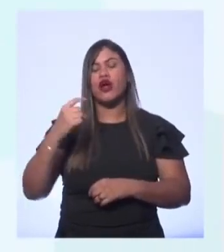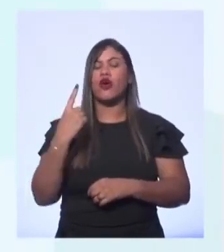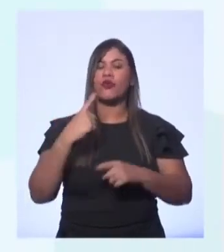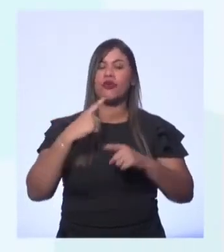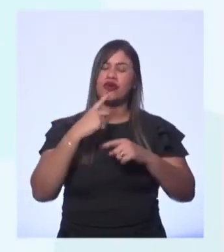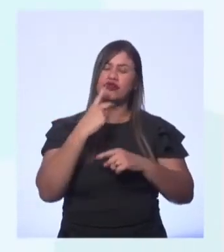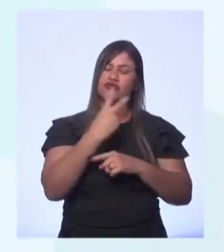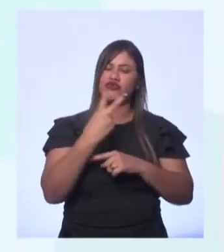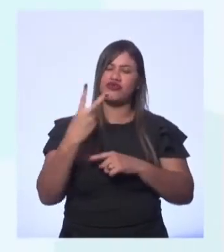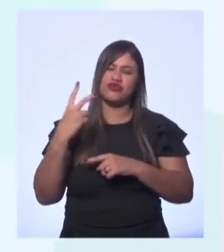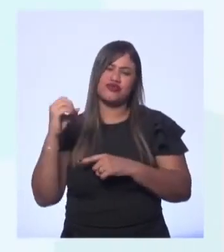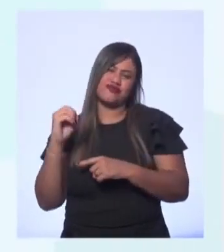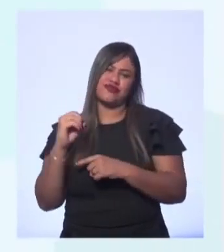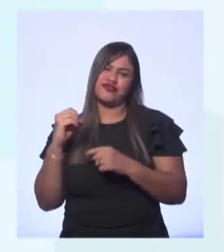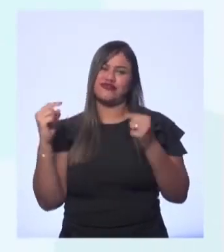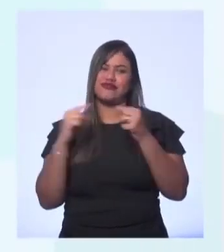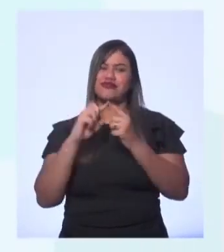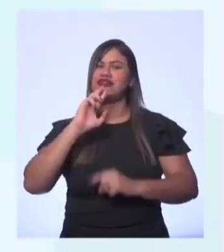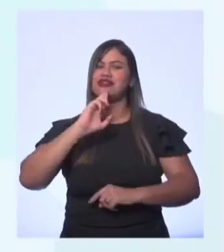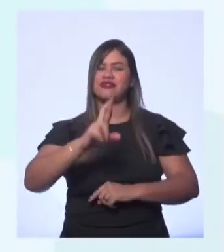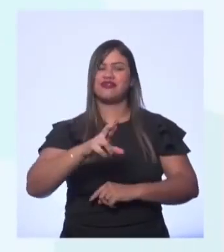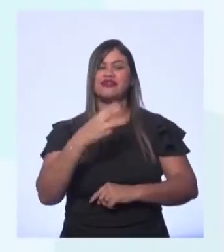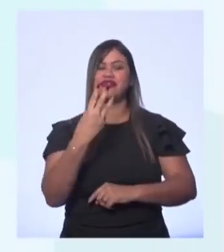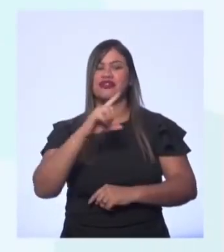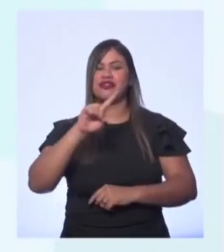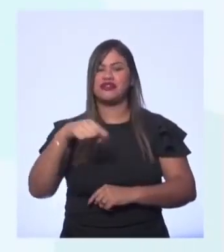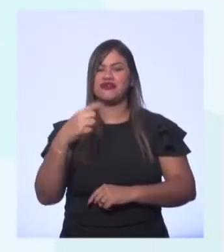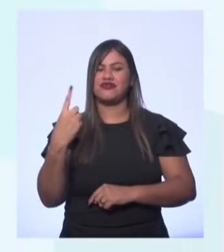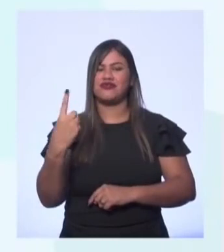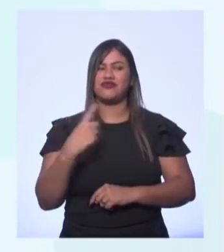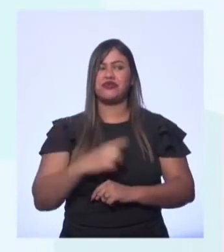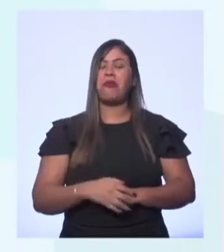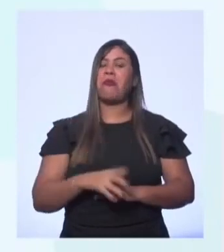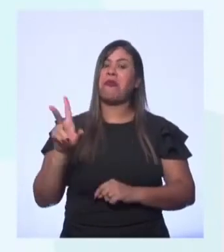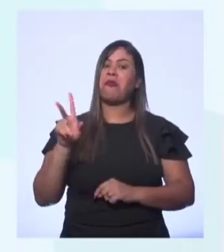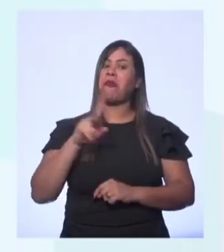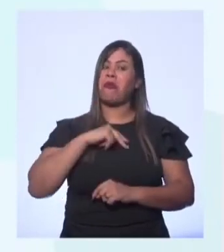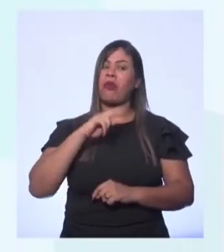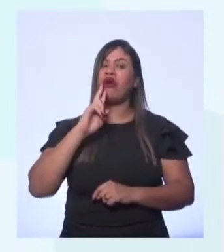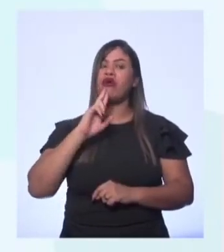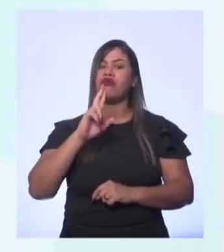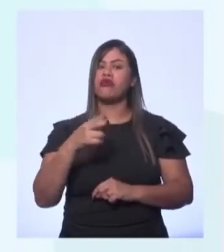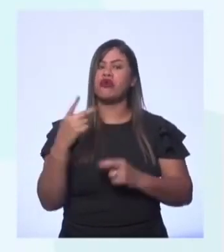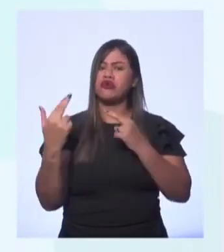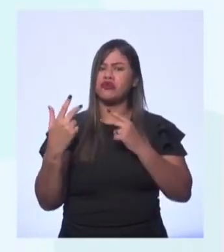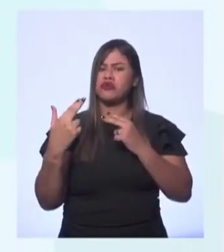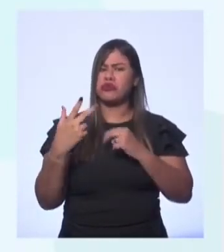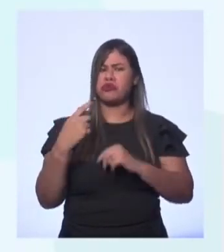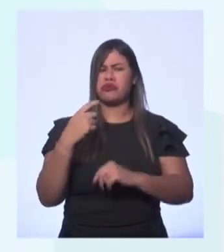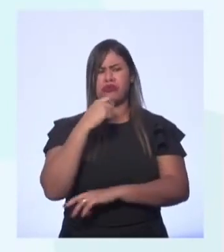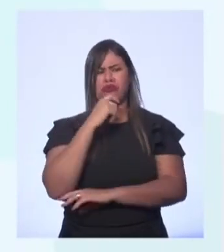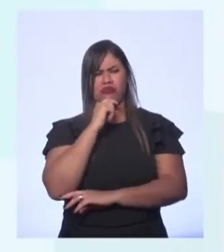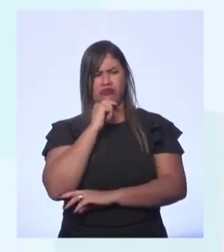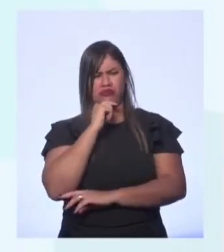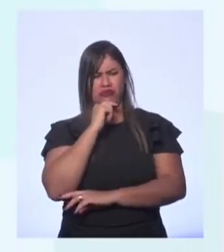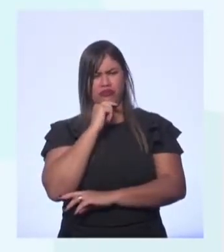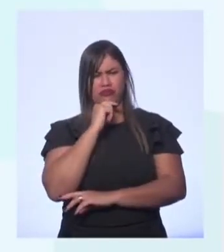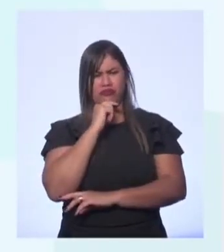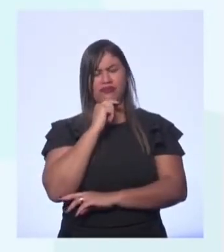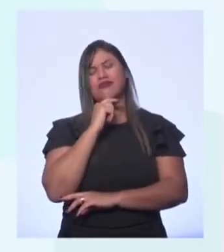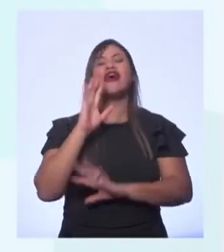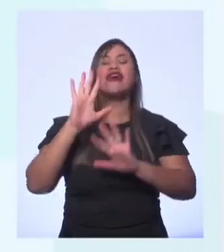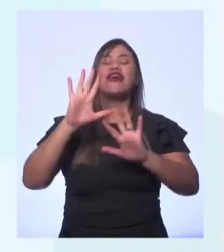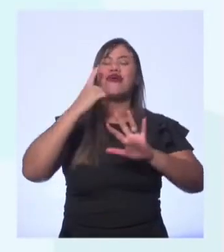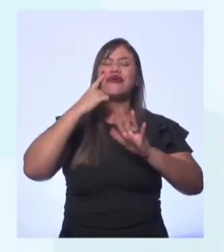dá o próprio 220, resultando aí em 3,1. Nossa, deu o mesmo resultado, que coincidência. Vamos para a parte